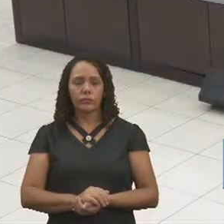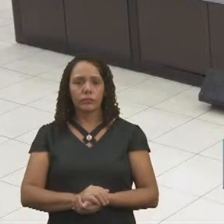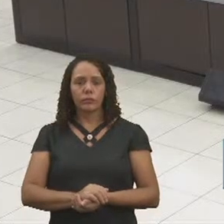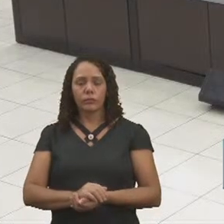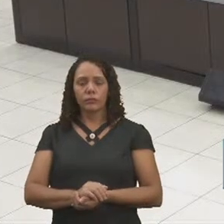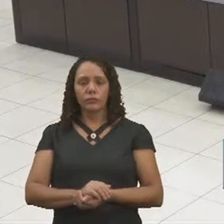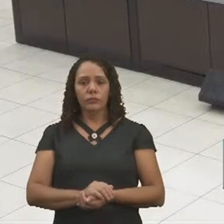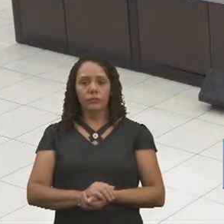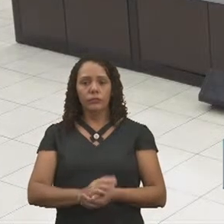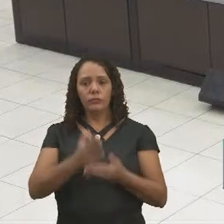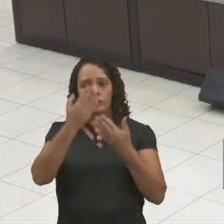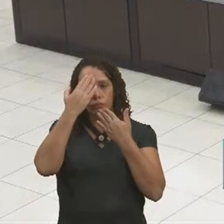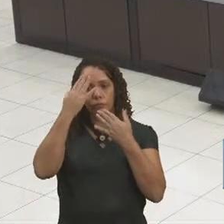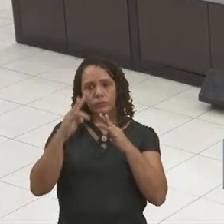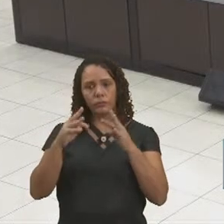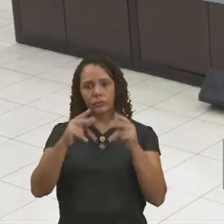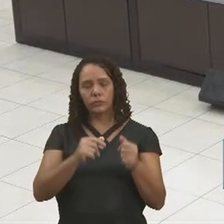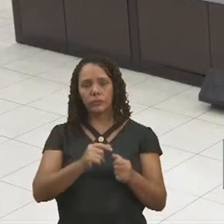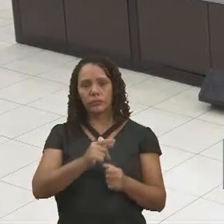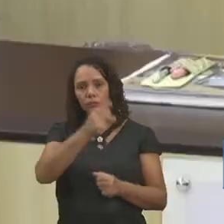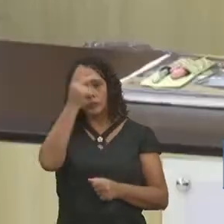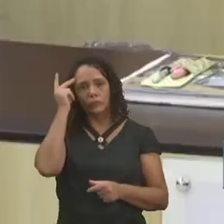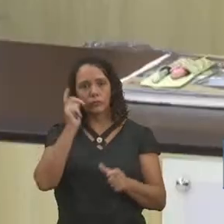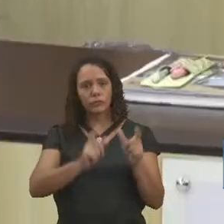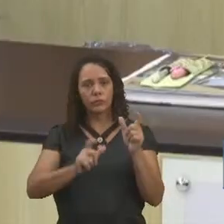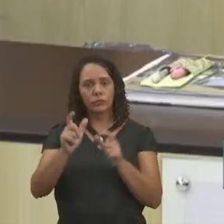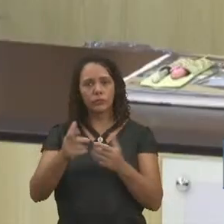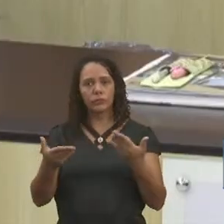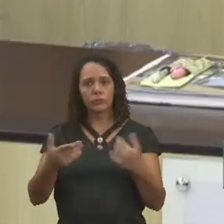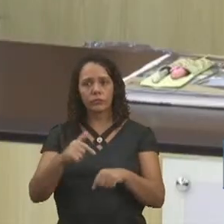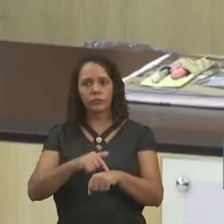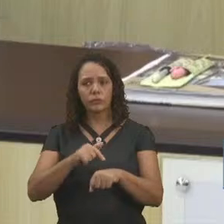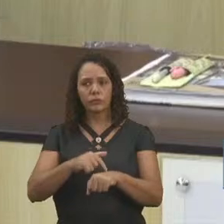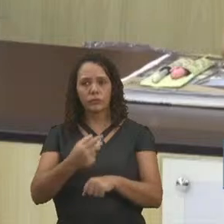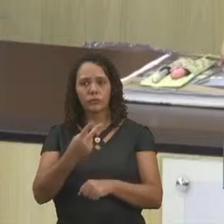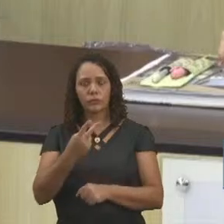Agradeço, então, a presença de todos. E agora, às